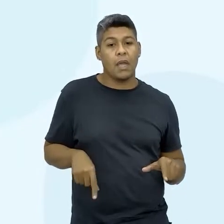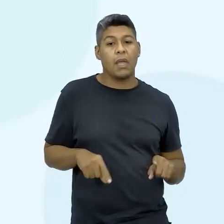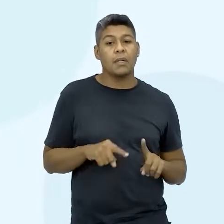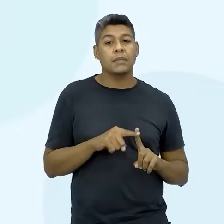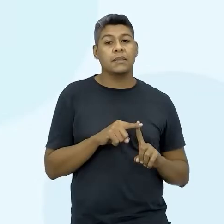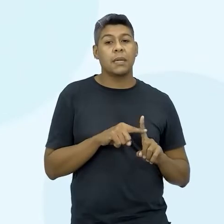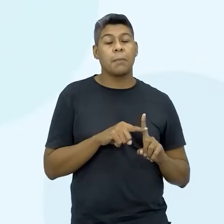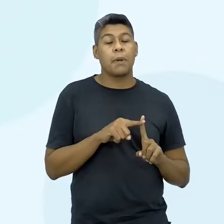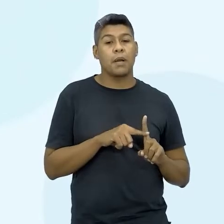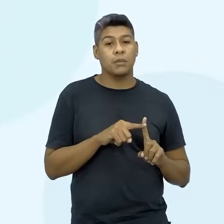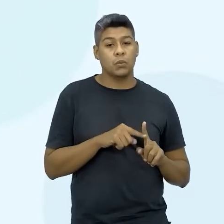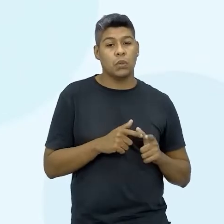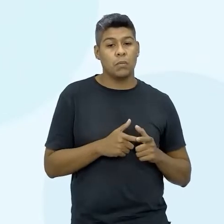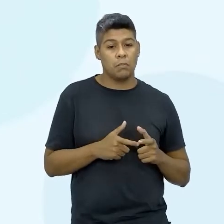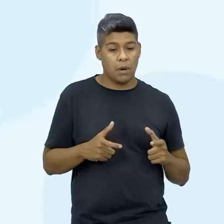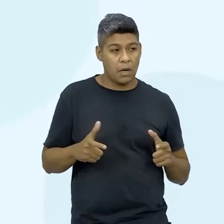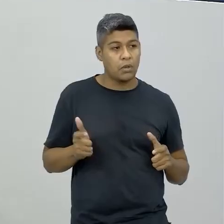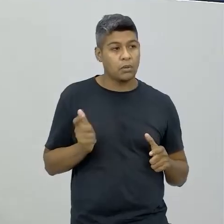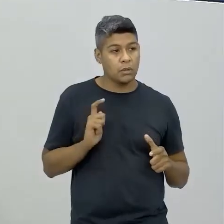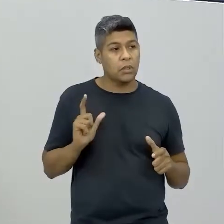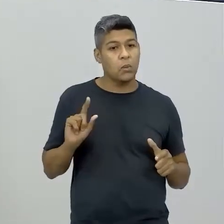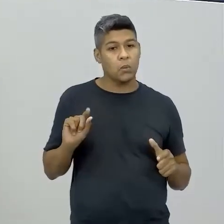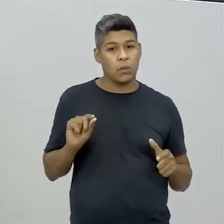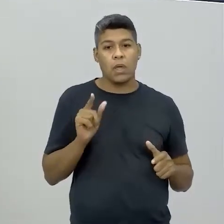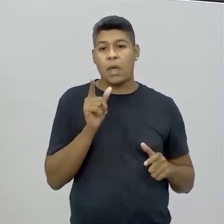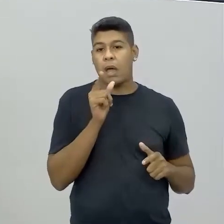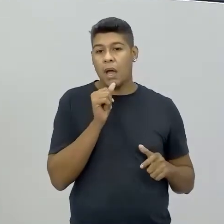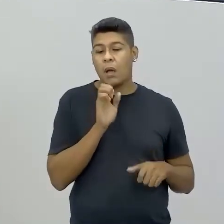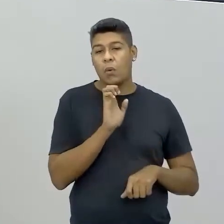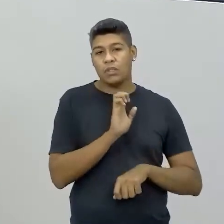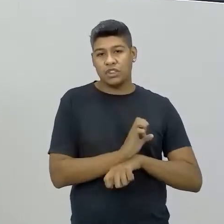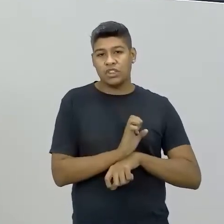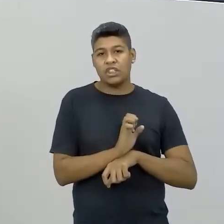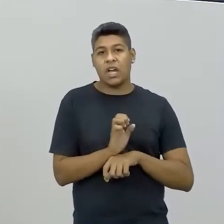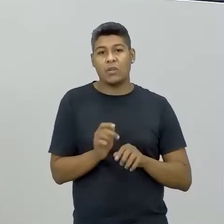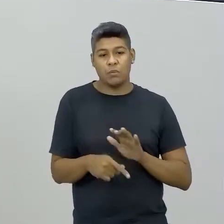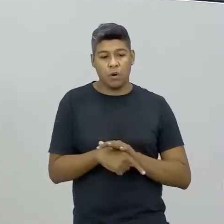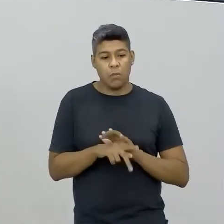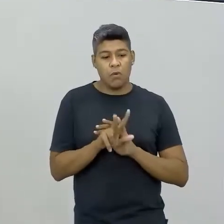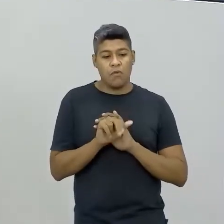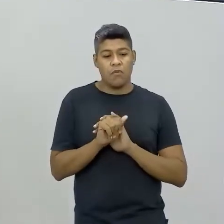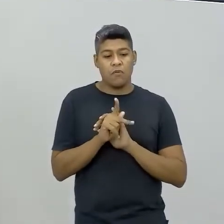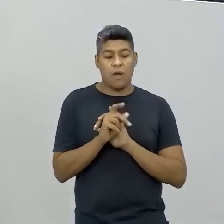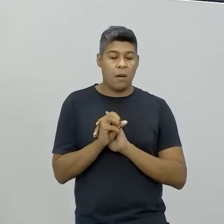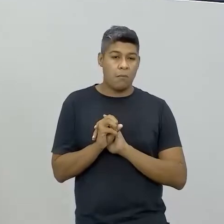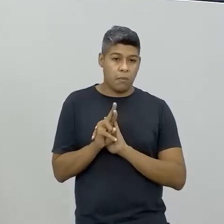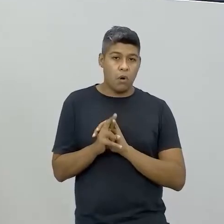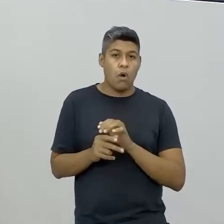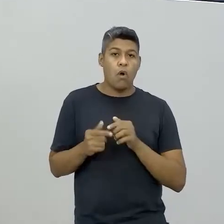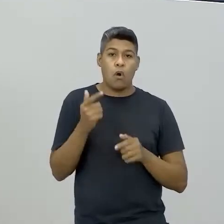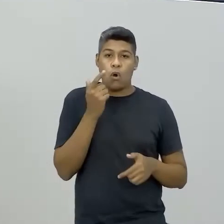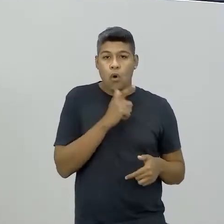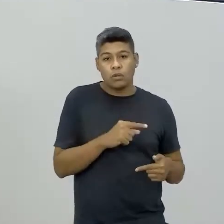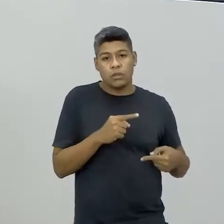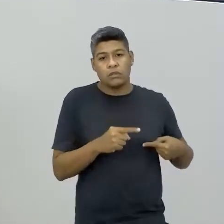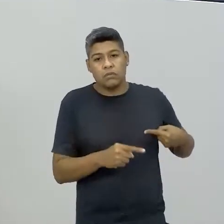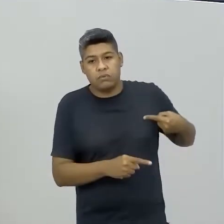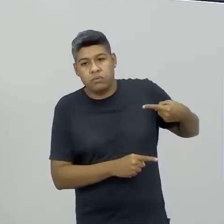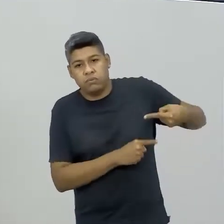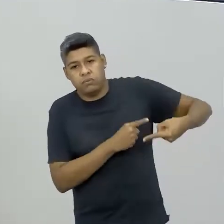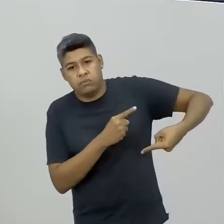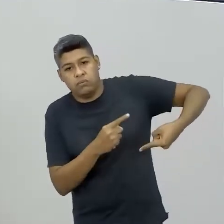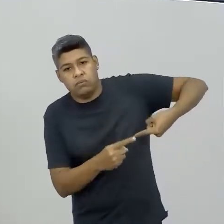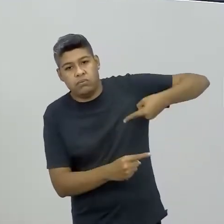portanto, a gente já consegue ter aí água no estado de vapor, né? Para que a gente consiga girar uma turbina, no